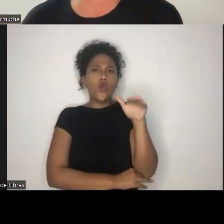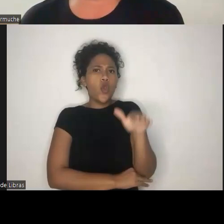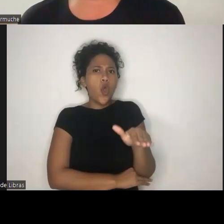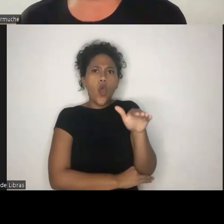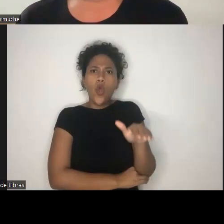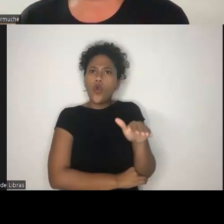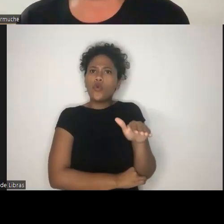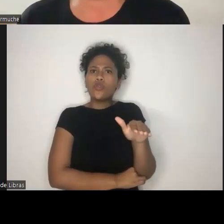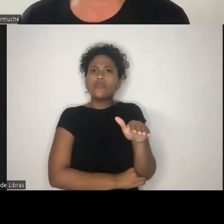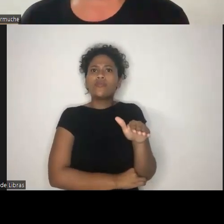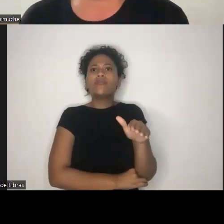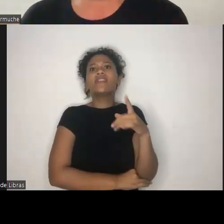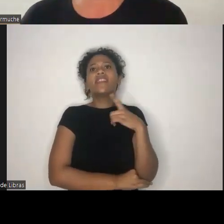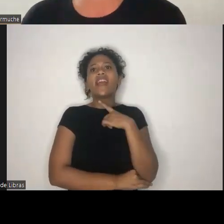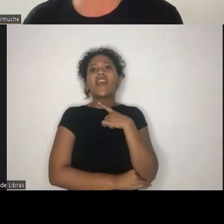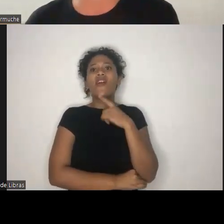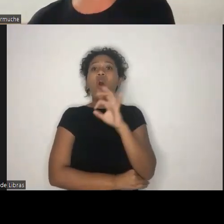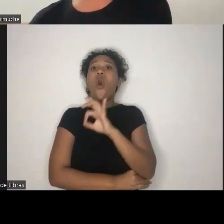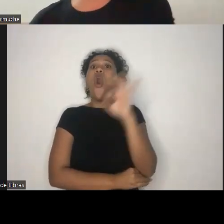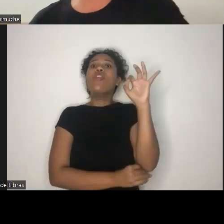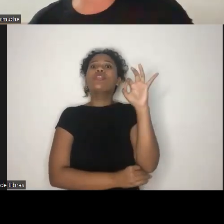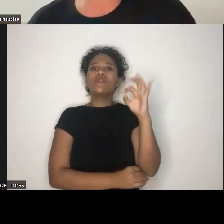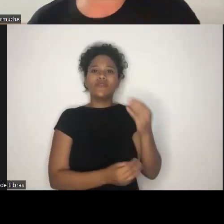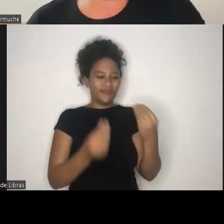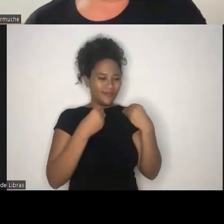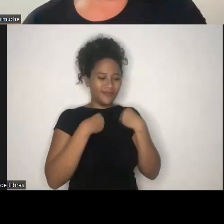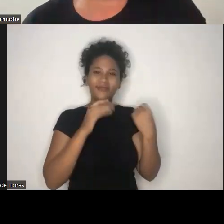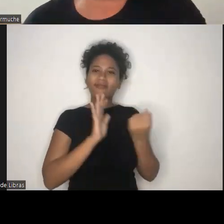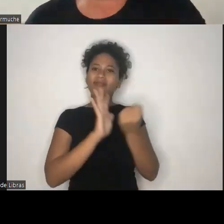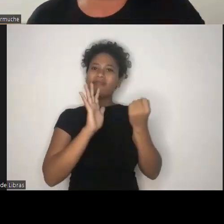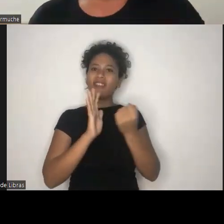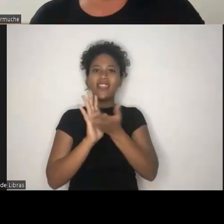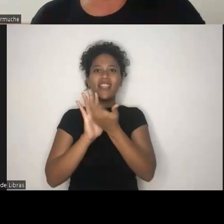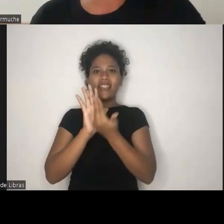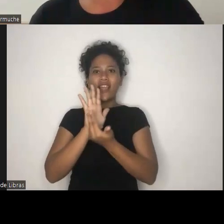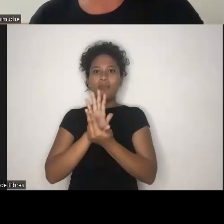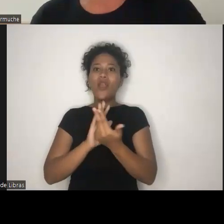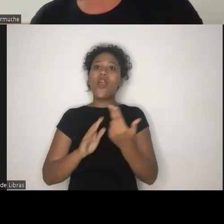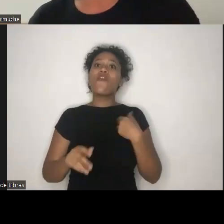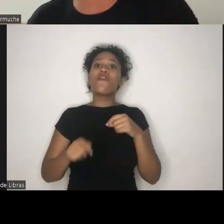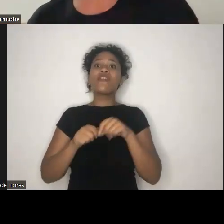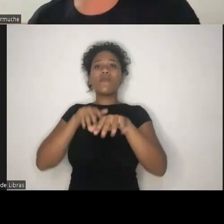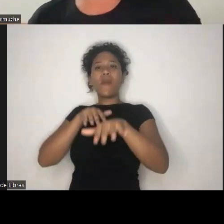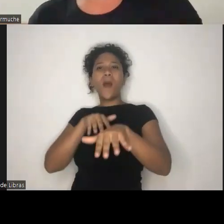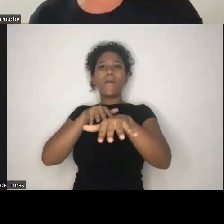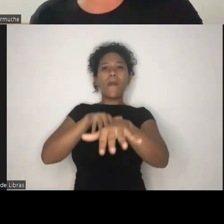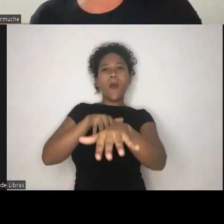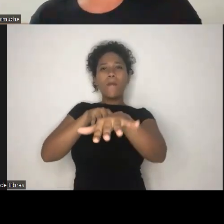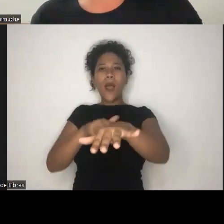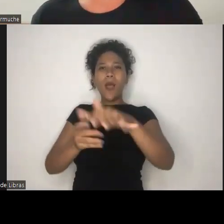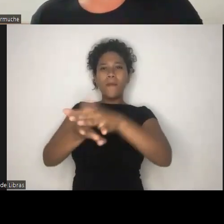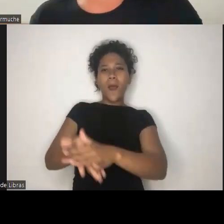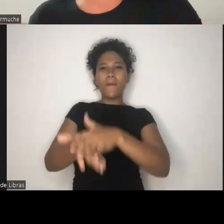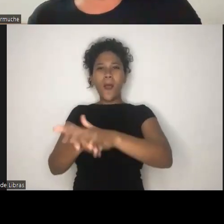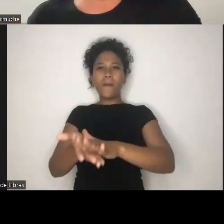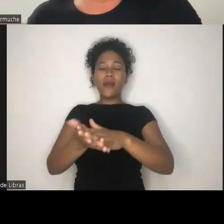ganhei esse ótimo nesse desenho ele me impactou profundamente Eu desenhei uma escola de samba e eu vi que era possível ganhar uma